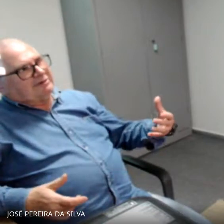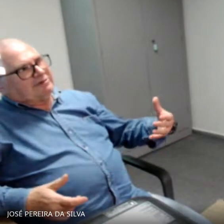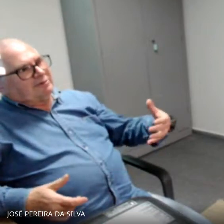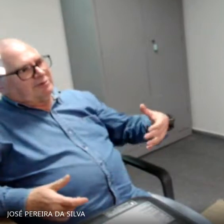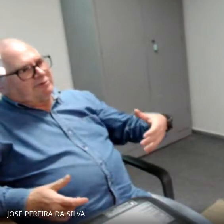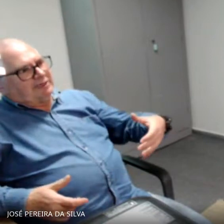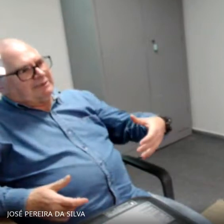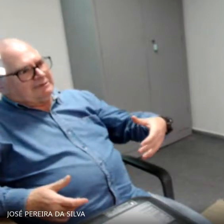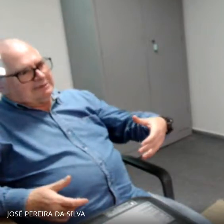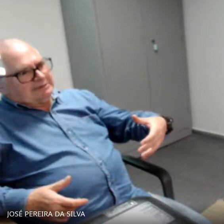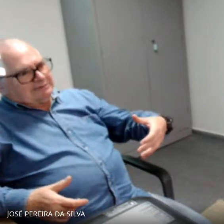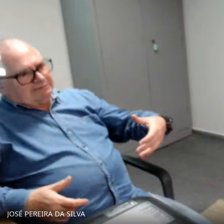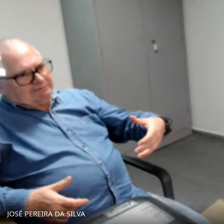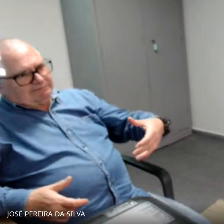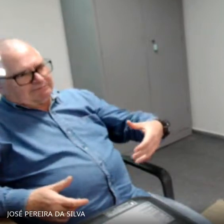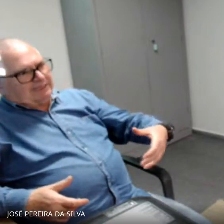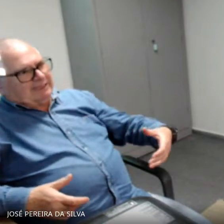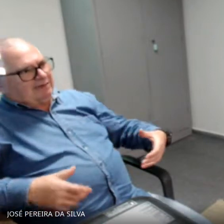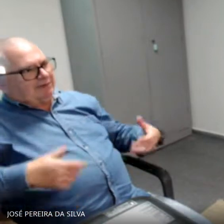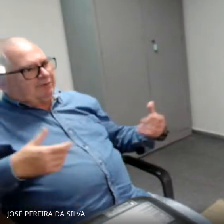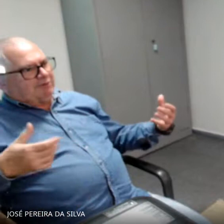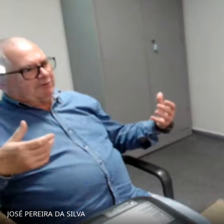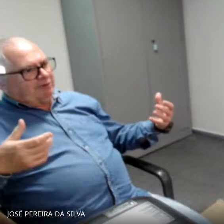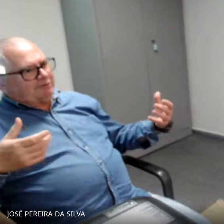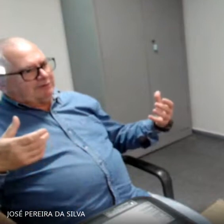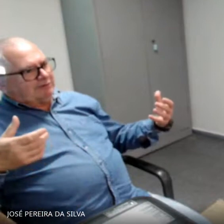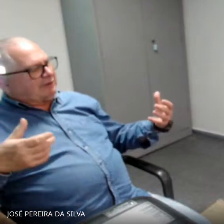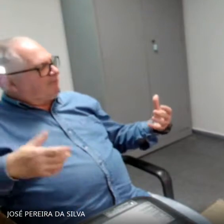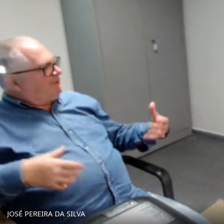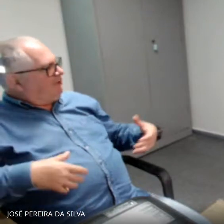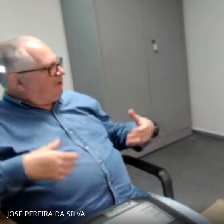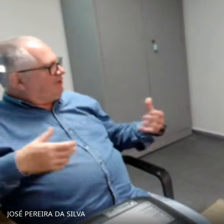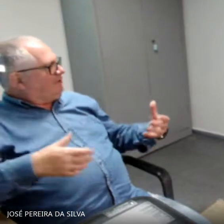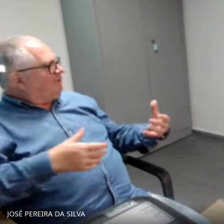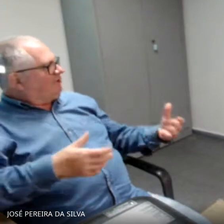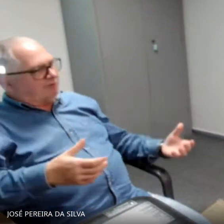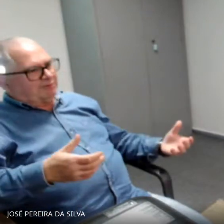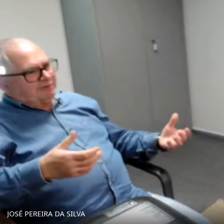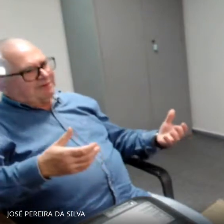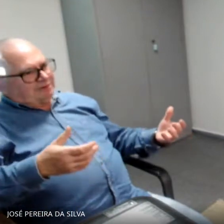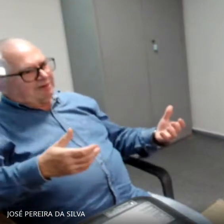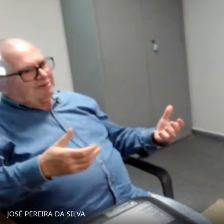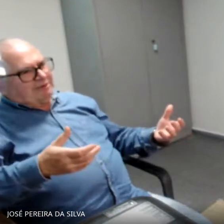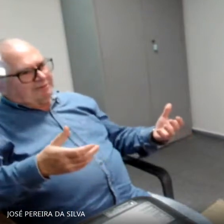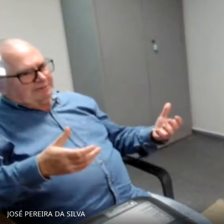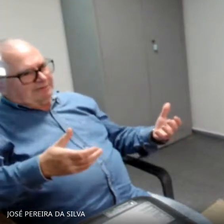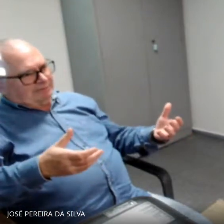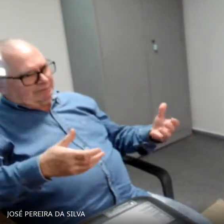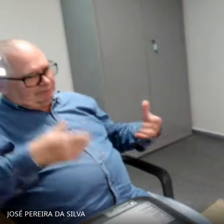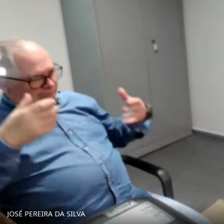assim, que nós somos muito mais bactérias do que o próprio corpo nosso mesmo, que tem milhões no nosso corpo. Tanto é que quando a